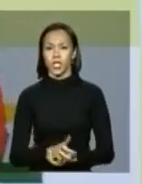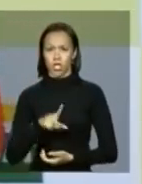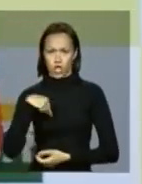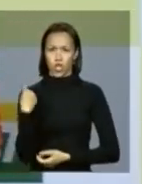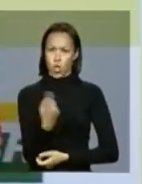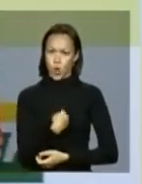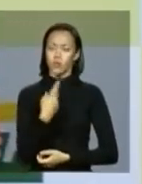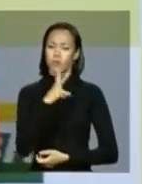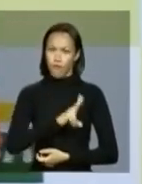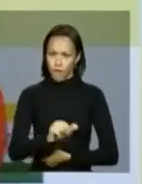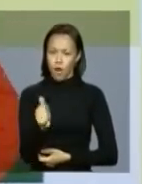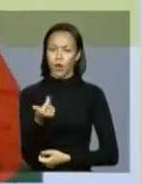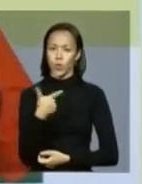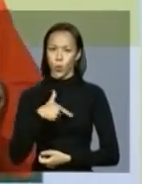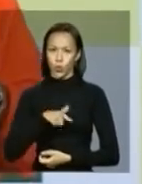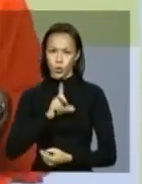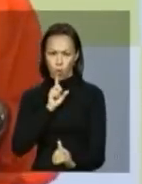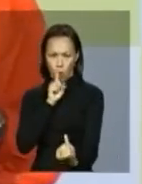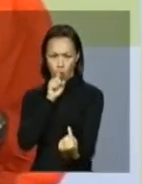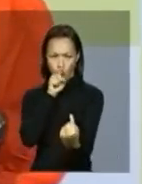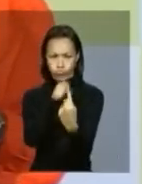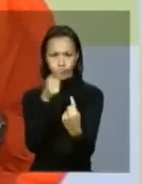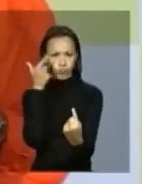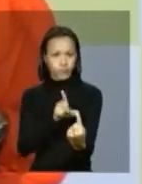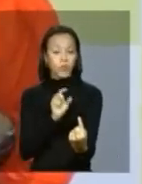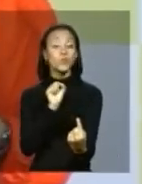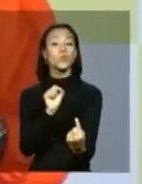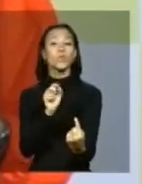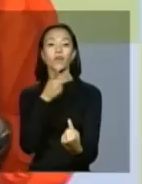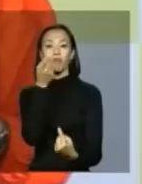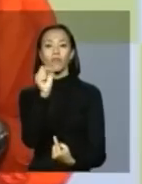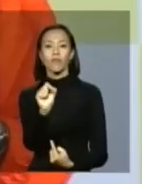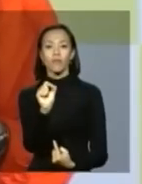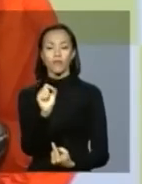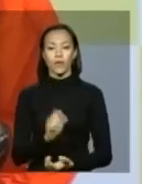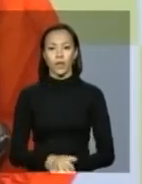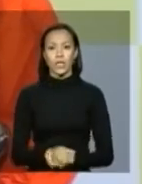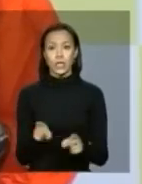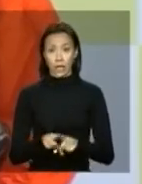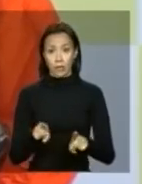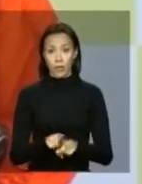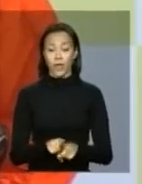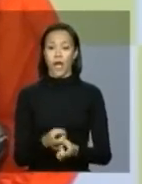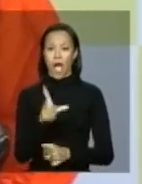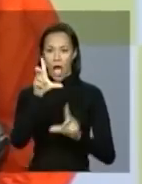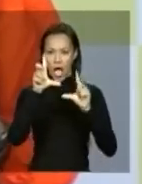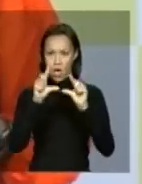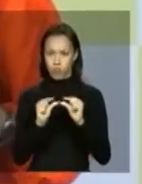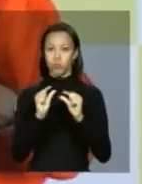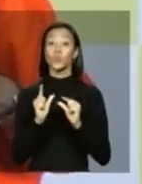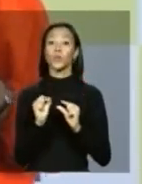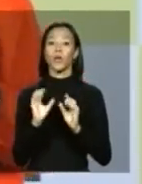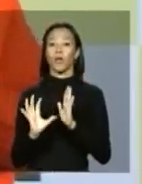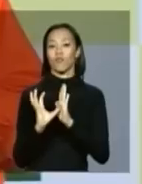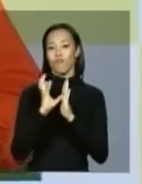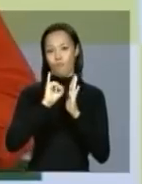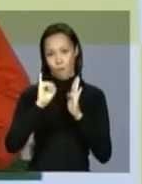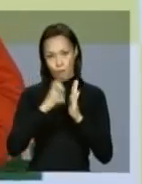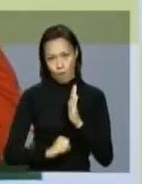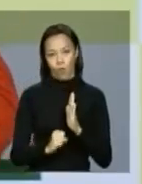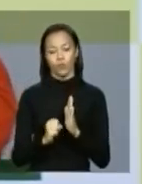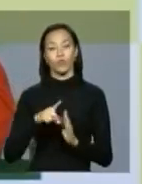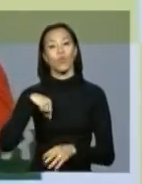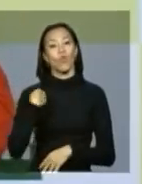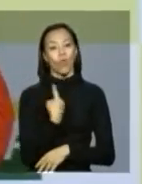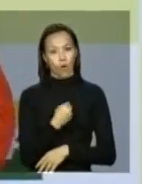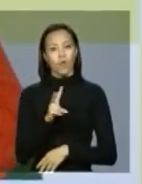nós prosseguiremos nesta meta, diz respeito também à redução de impostos. Nós,